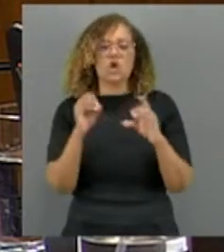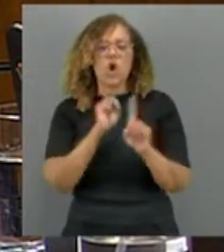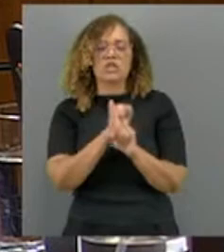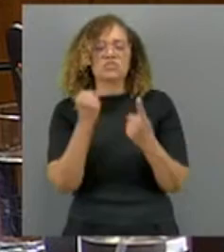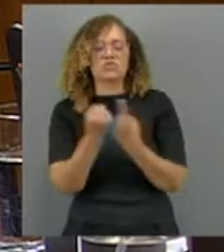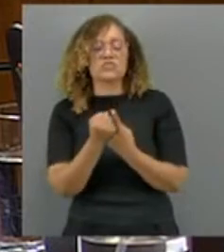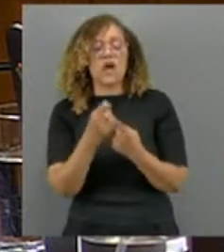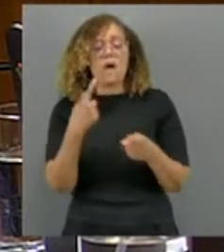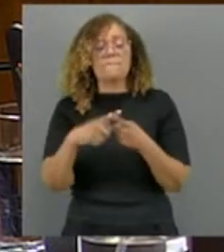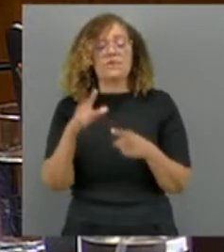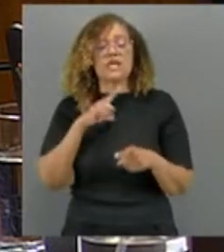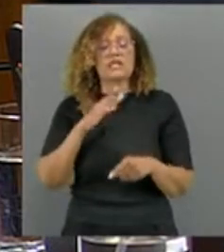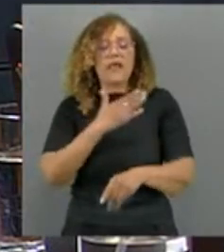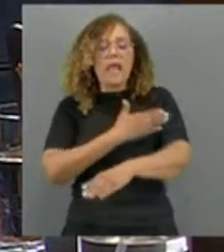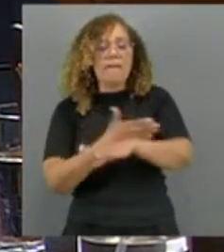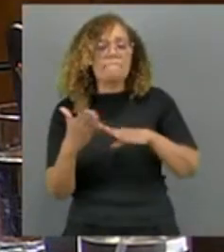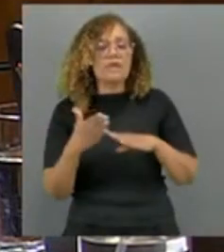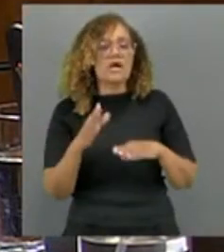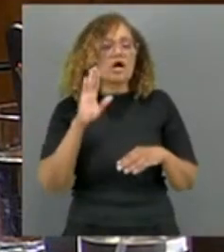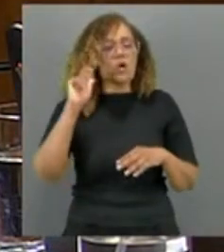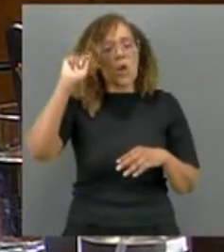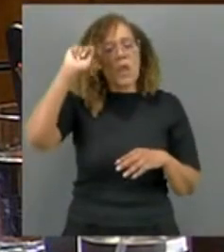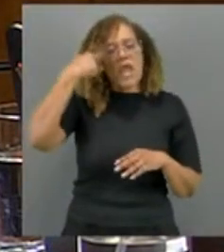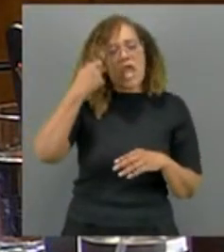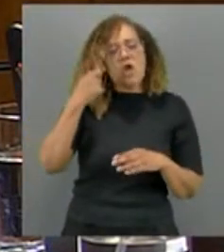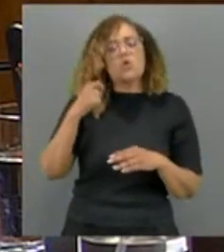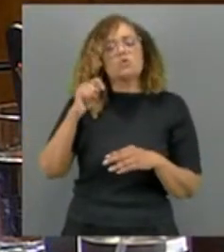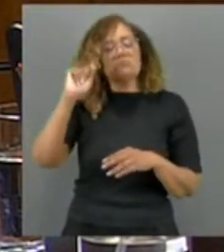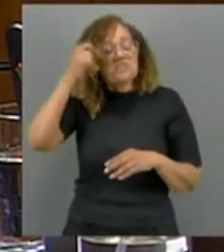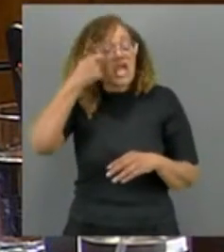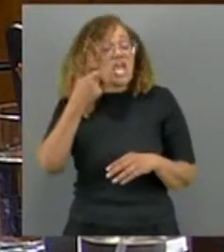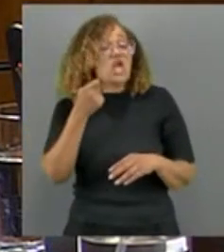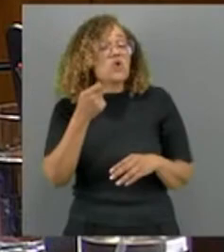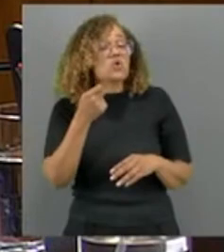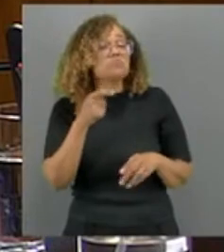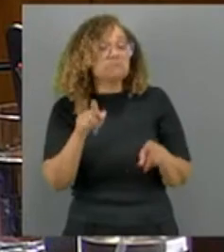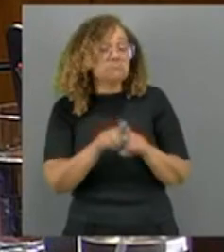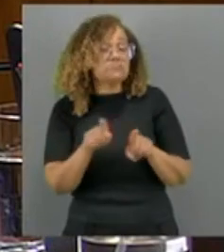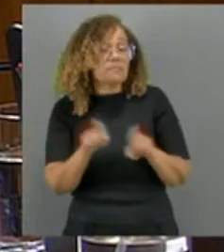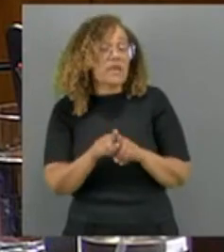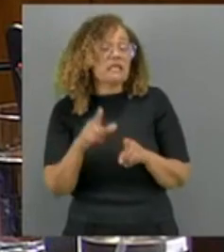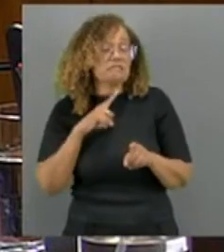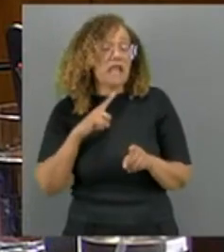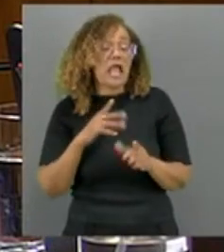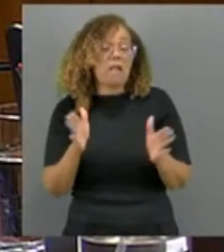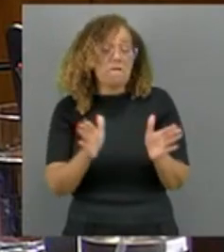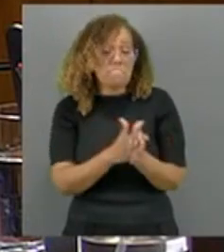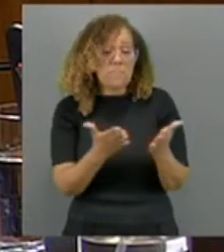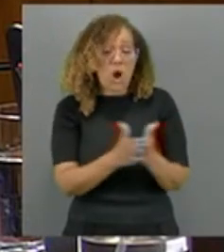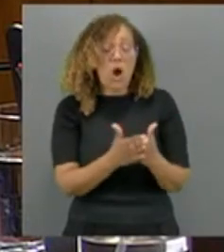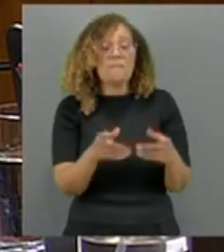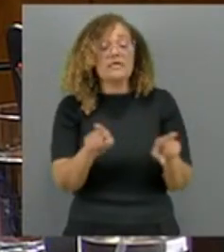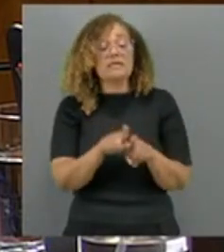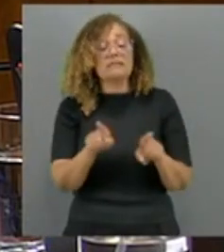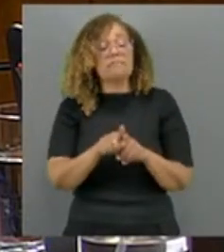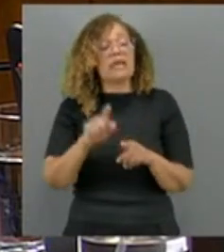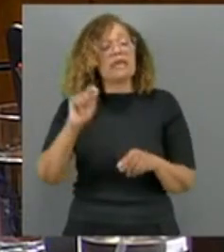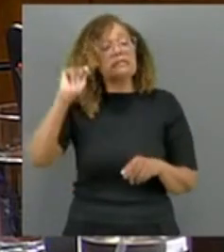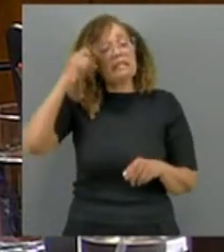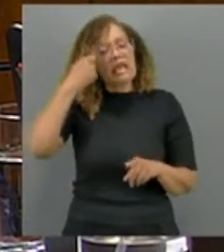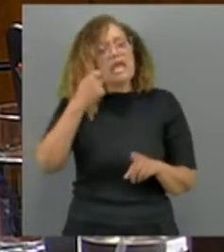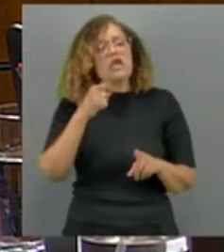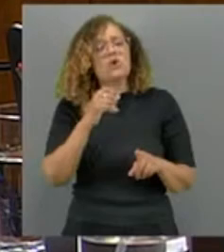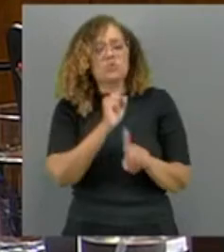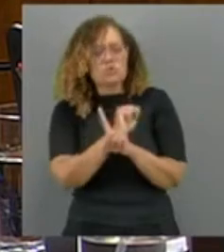branco negro, tem negros pobres e negros mais bem aquioados do ponto de vista social.